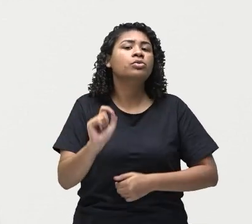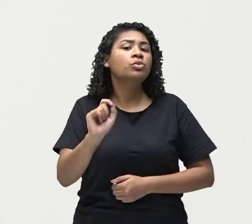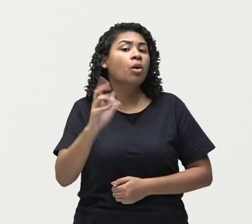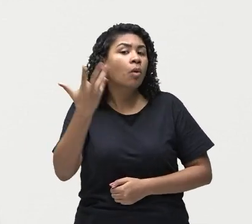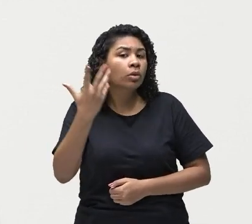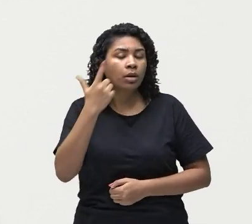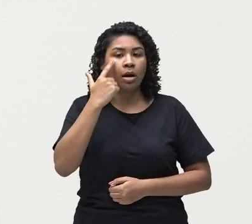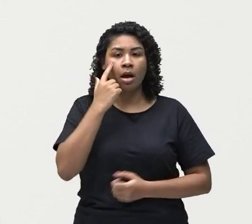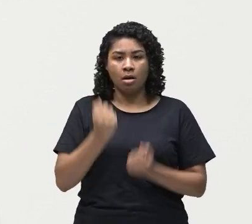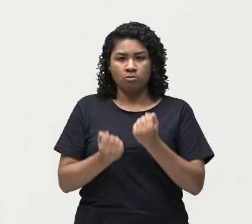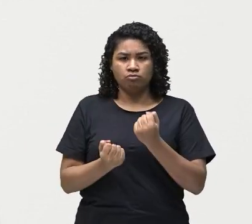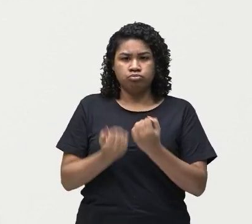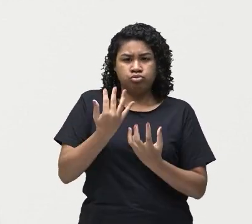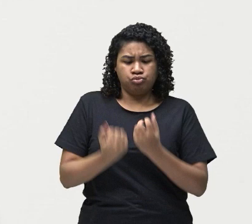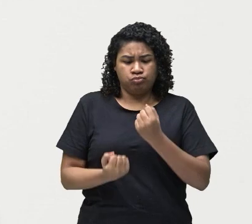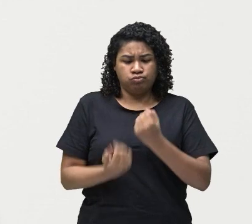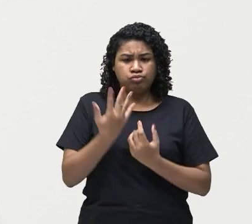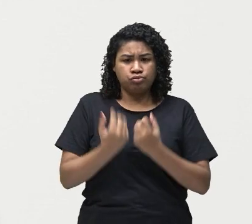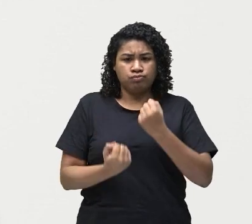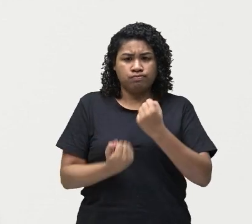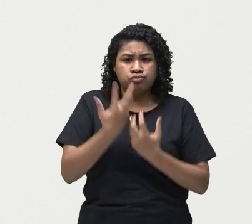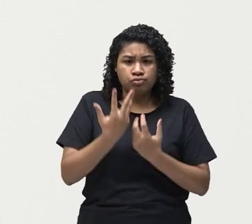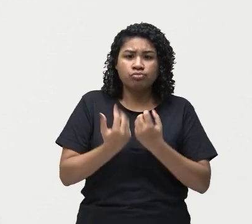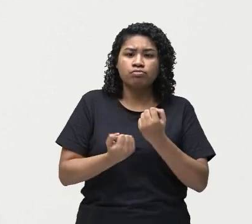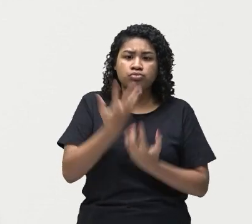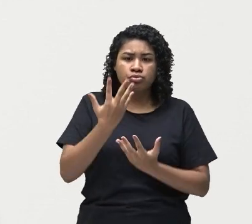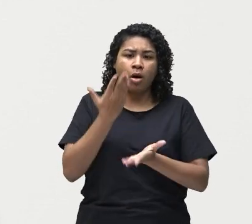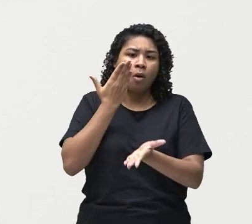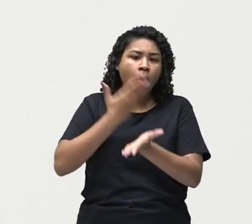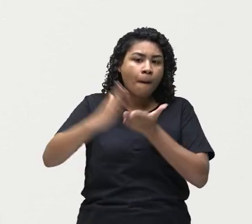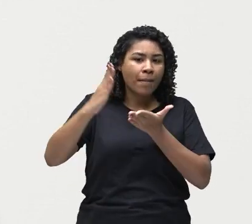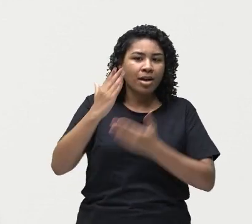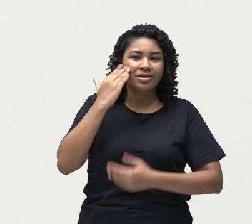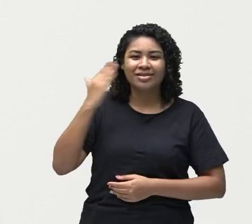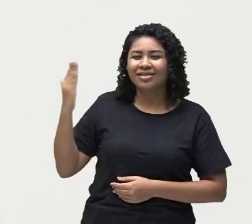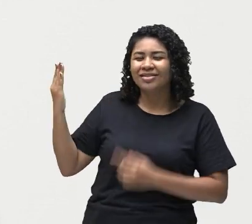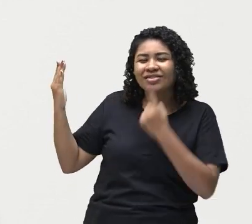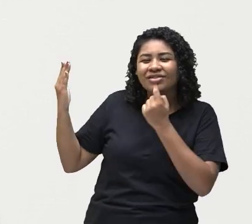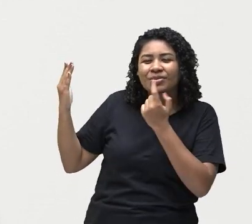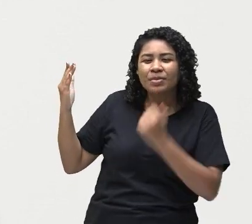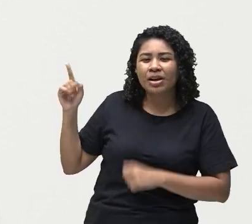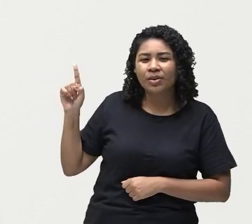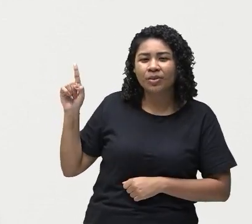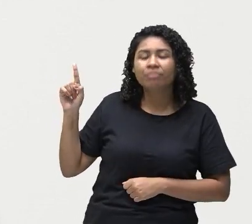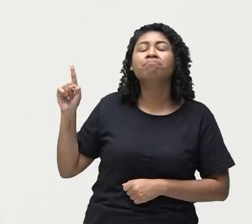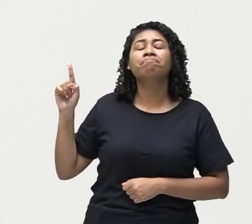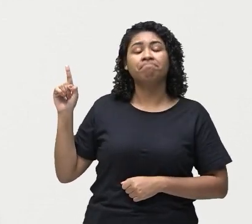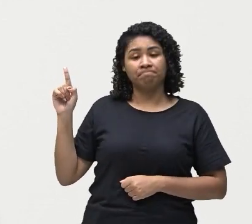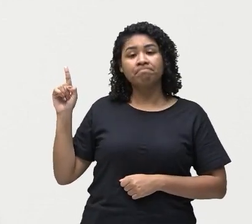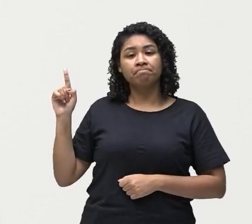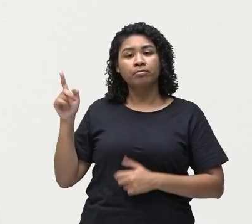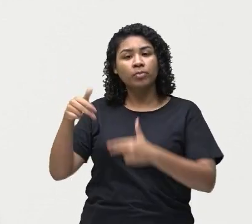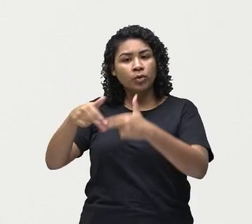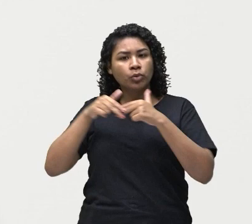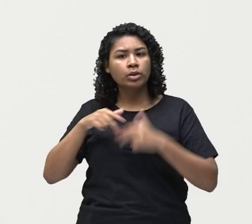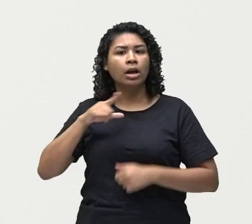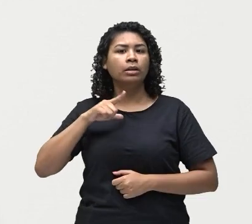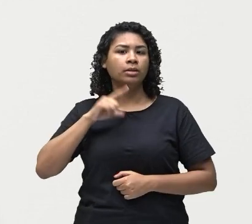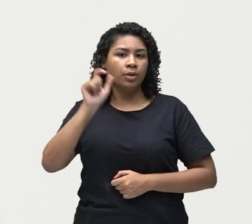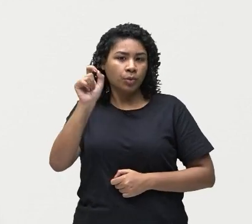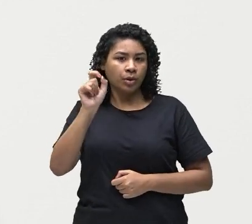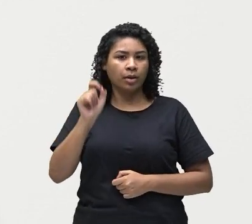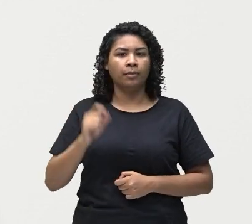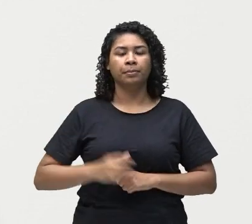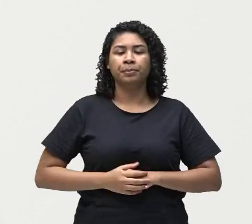quê sugestão né E aí na combustão ocorre a queima né aqui a gente tem uma estrutura